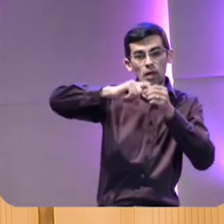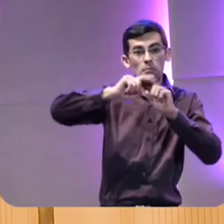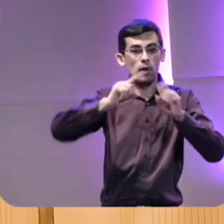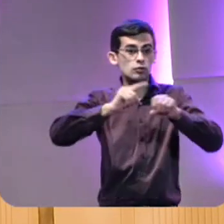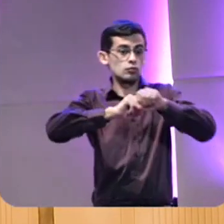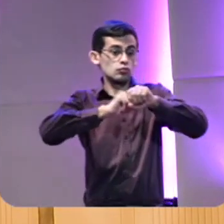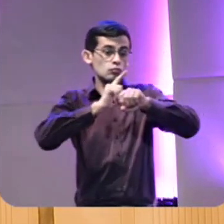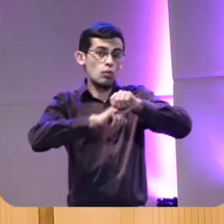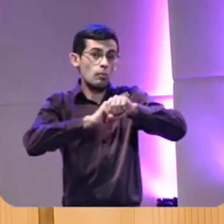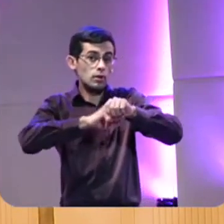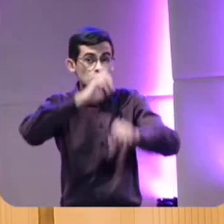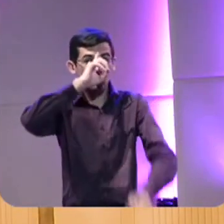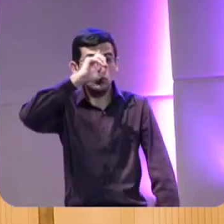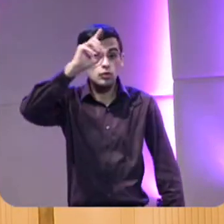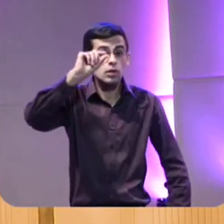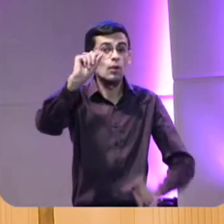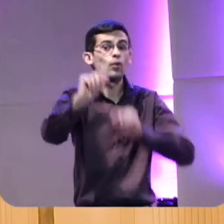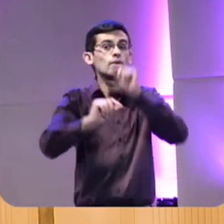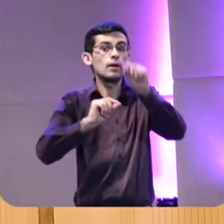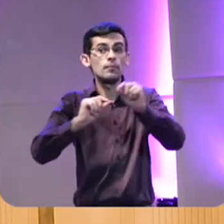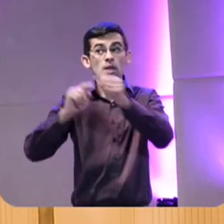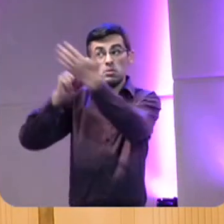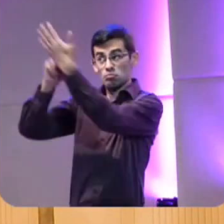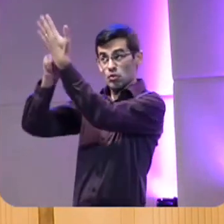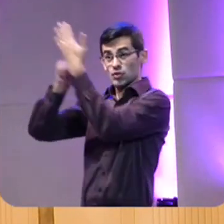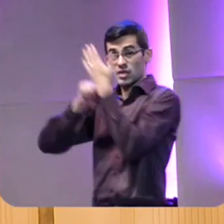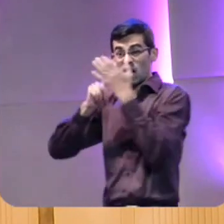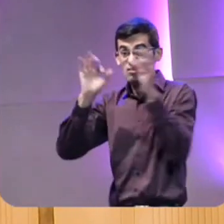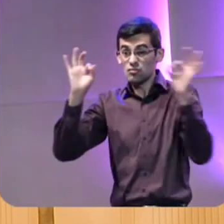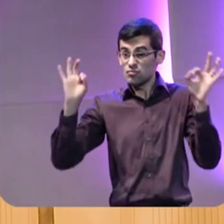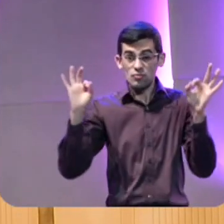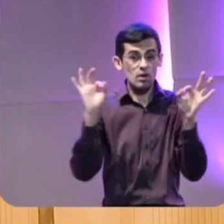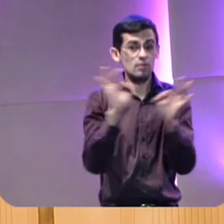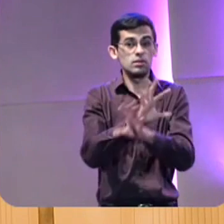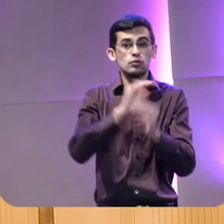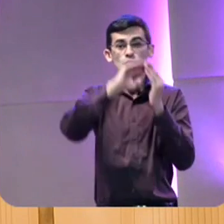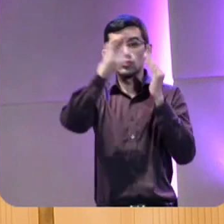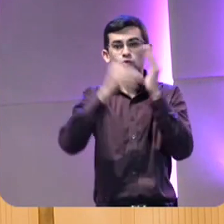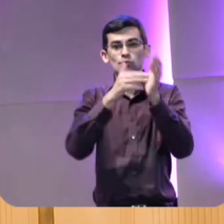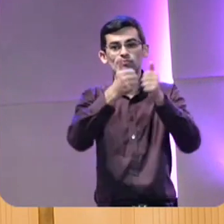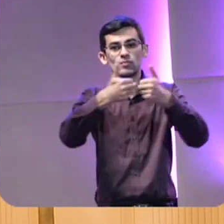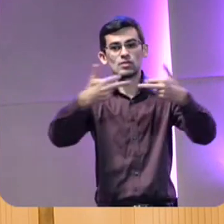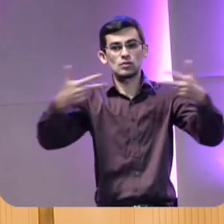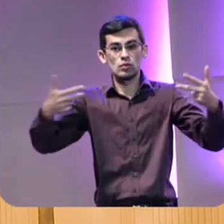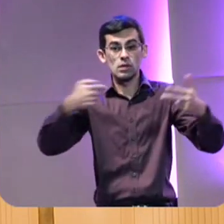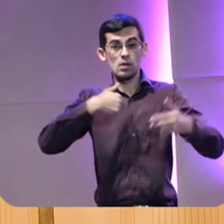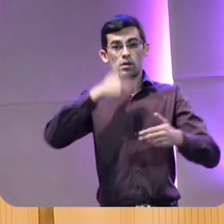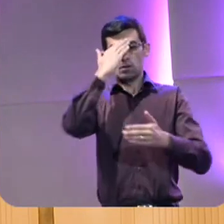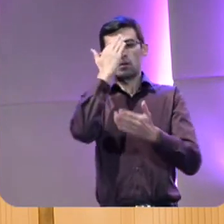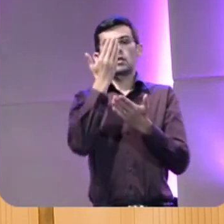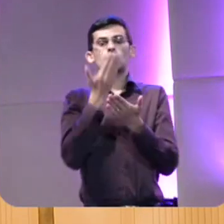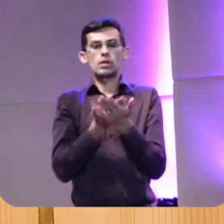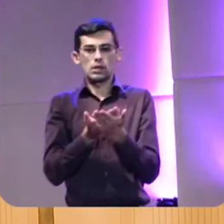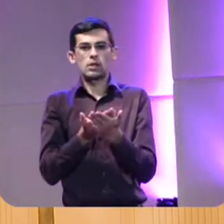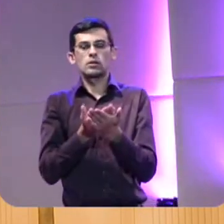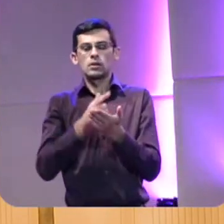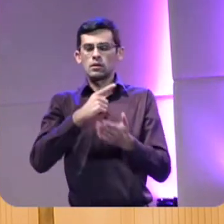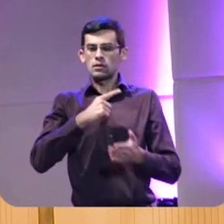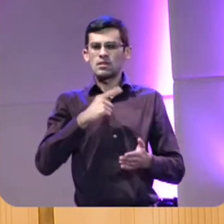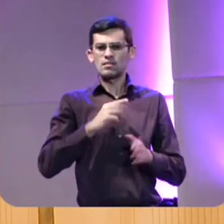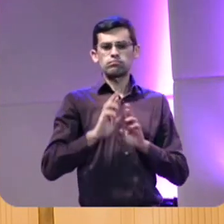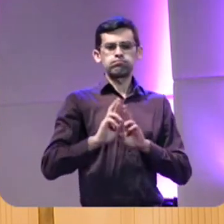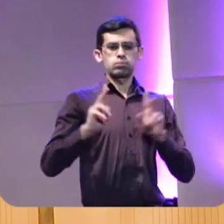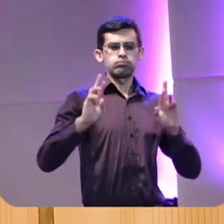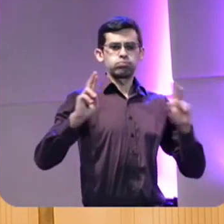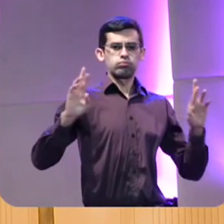desses momentos que vai revelar o fim de todas as coisas. Mas assim como eu creio que existem vários anticristos,